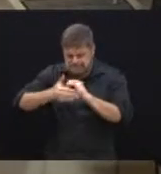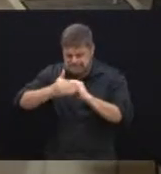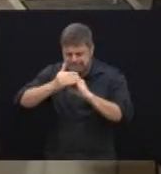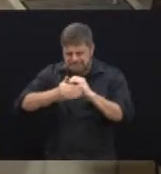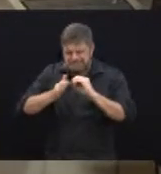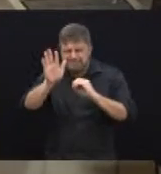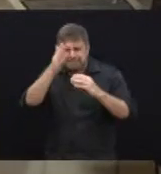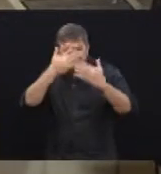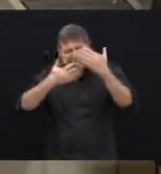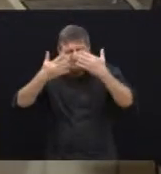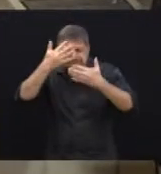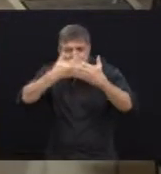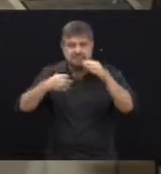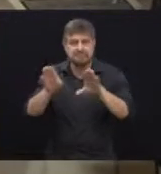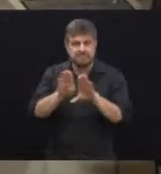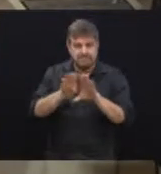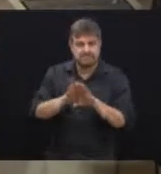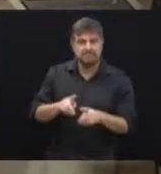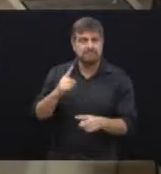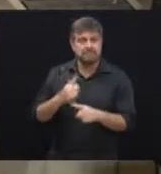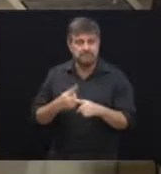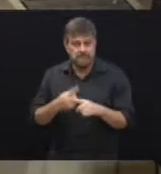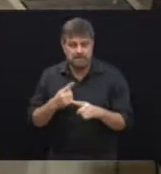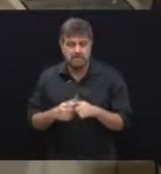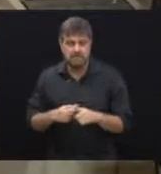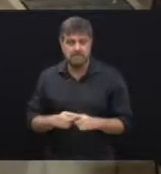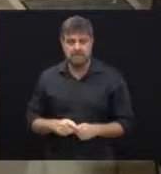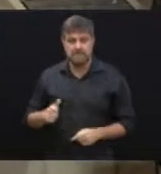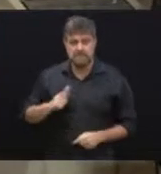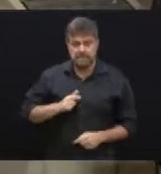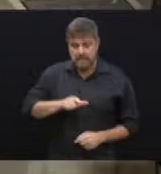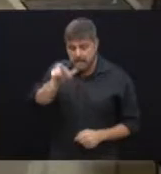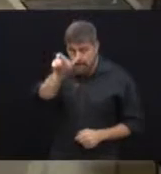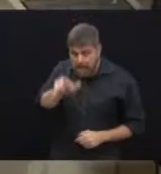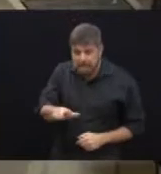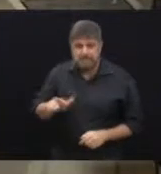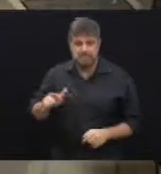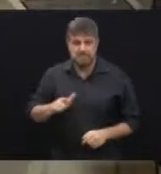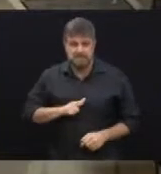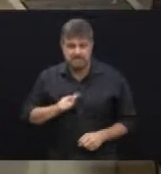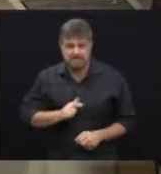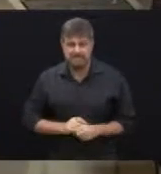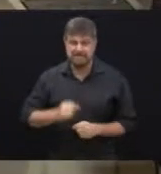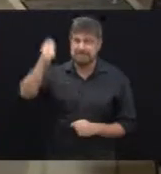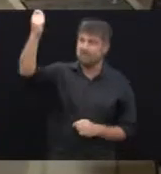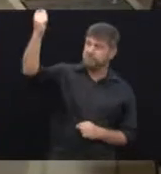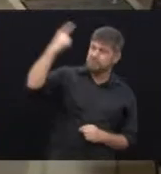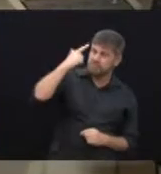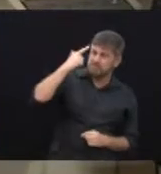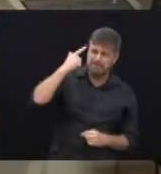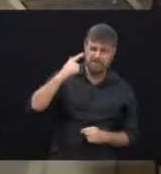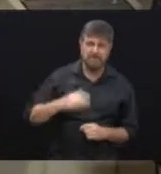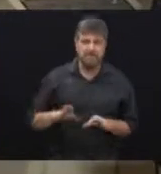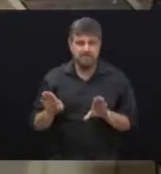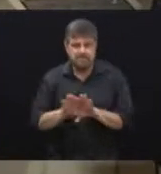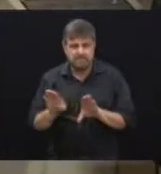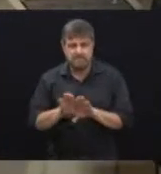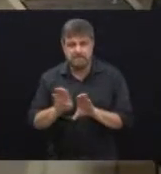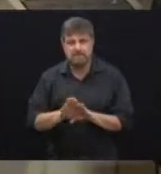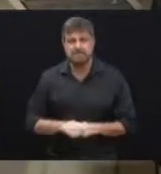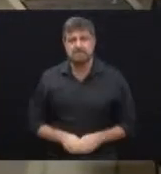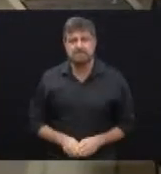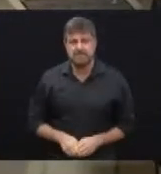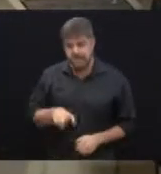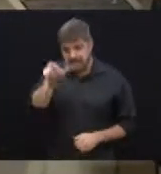tem visto que tem aparecido um pouco mais cedo também por causa de exposição à luz solar